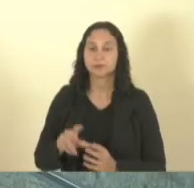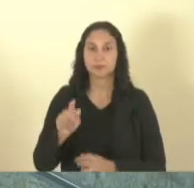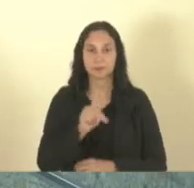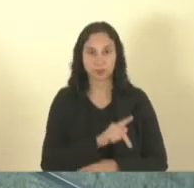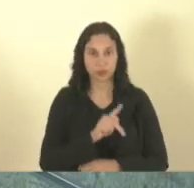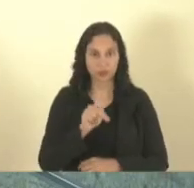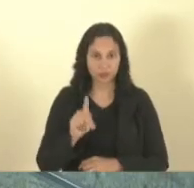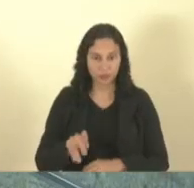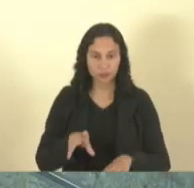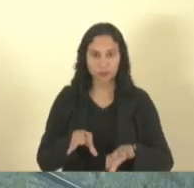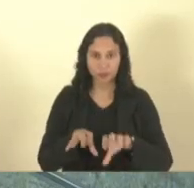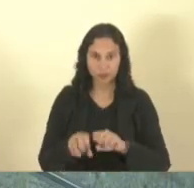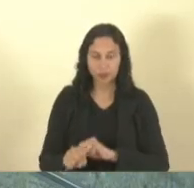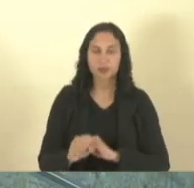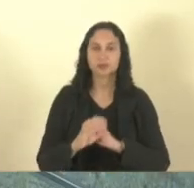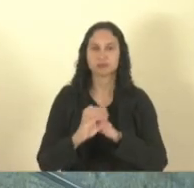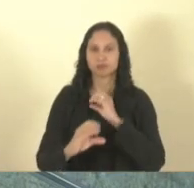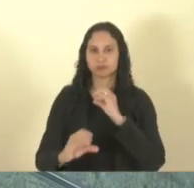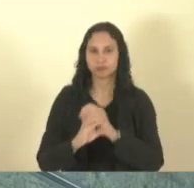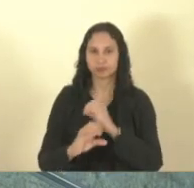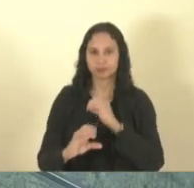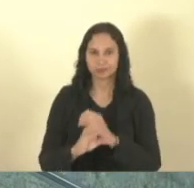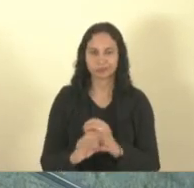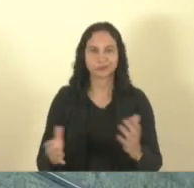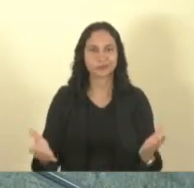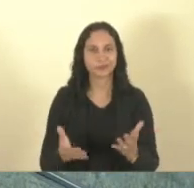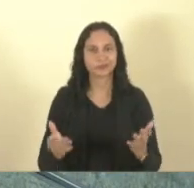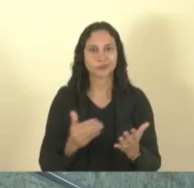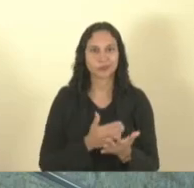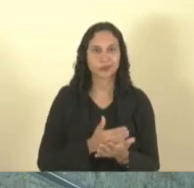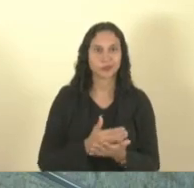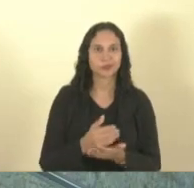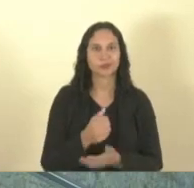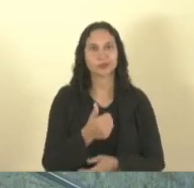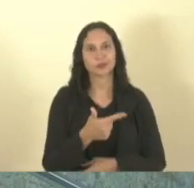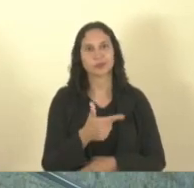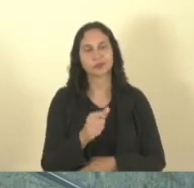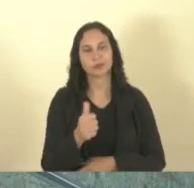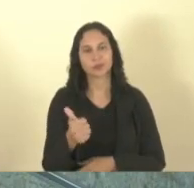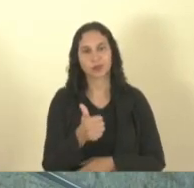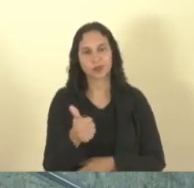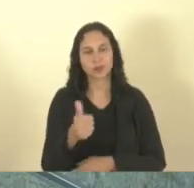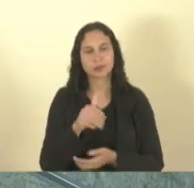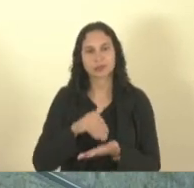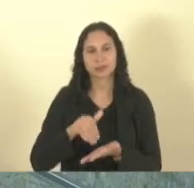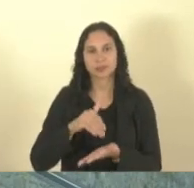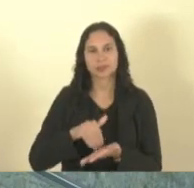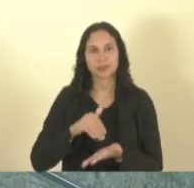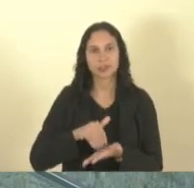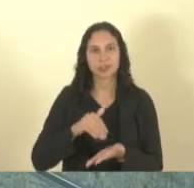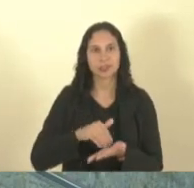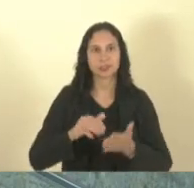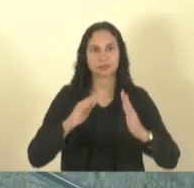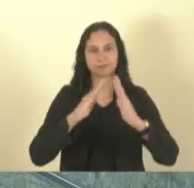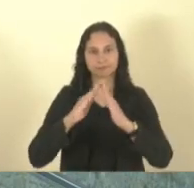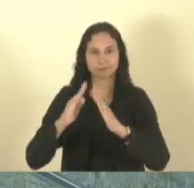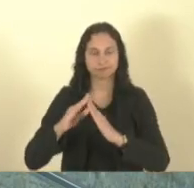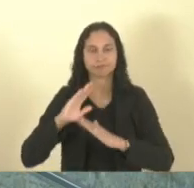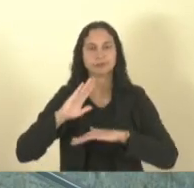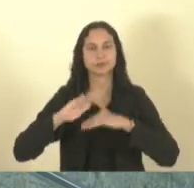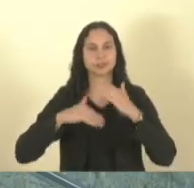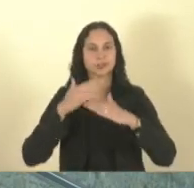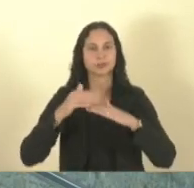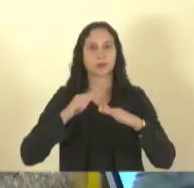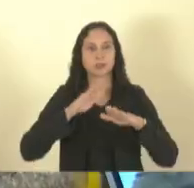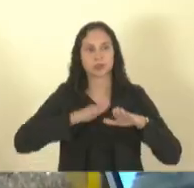Professor formado em engenharia, atua desde 2011 na Secretaria de Estado de Saneamento, Habitação e Desenvolvimento